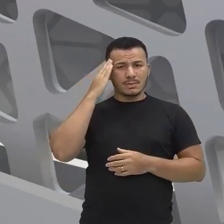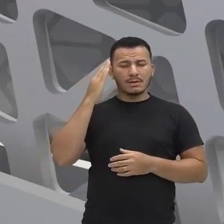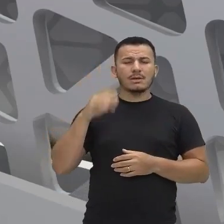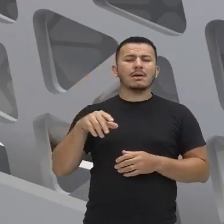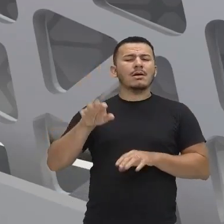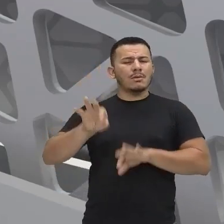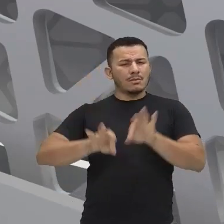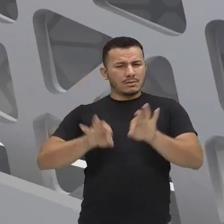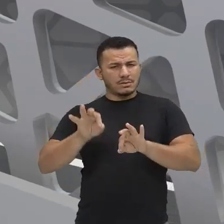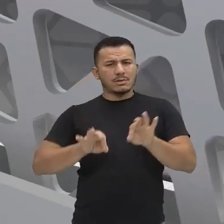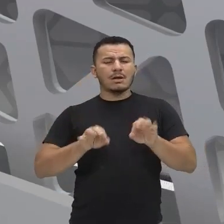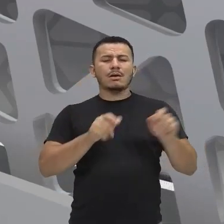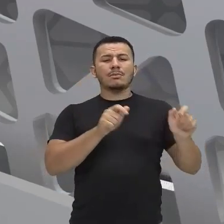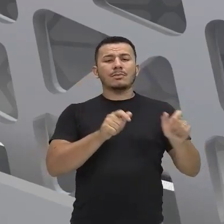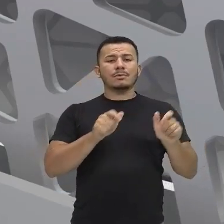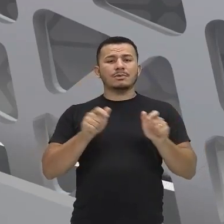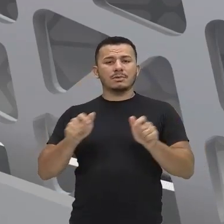certo,